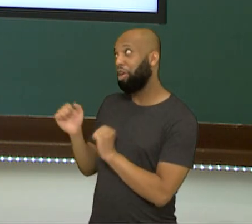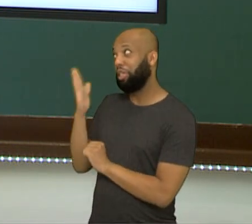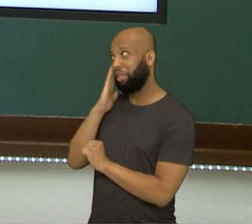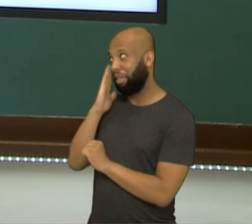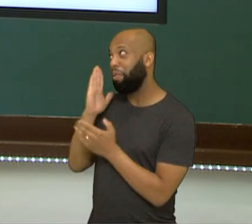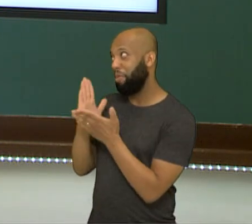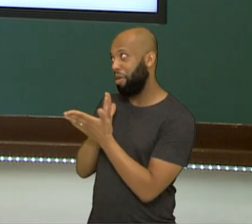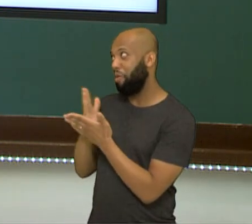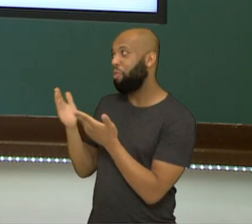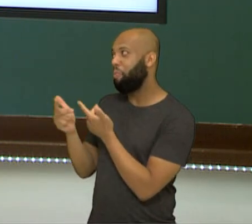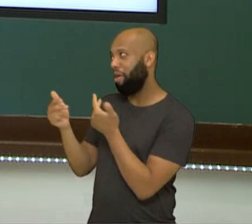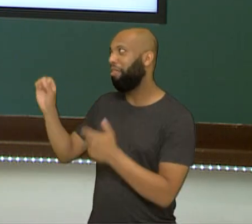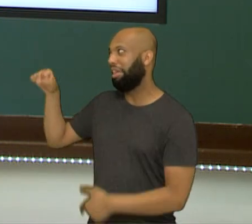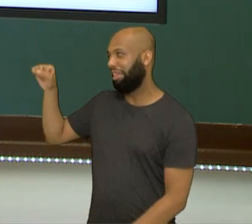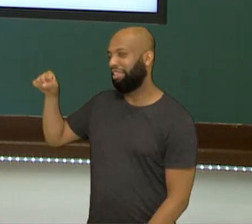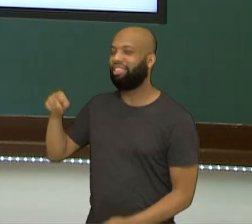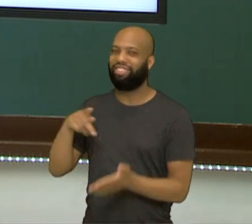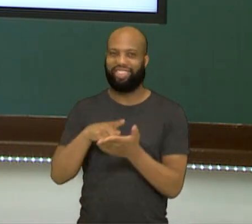Natan?